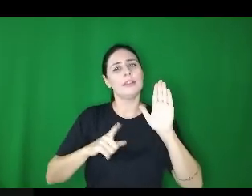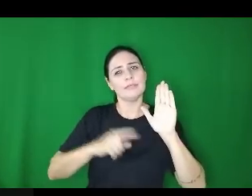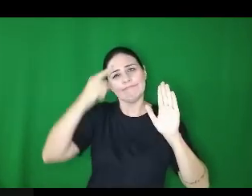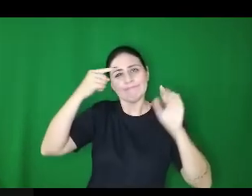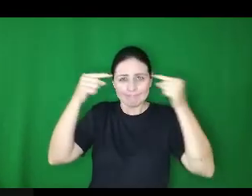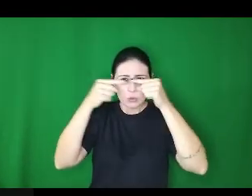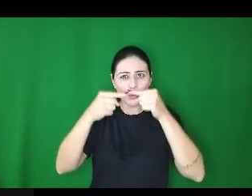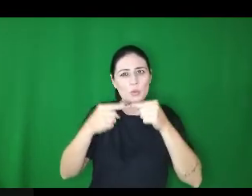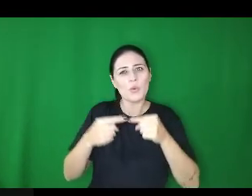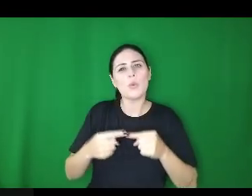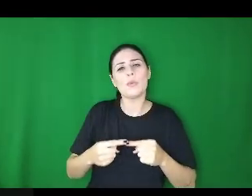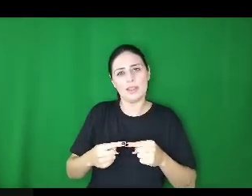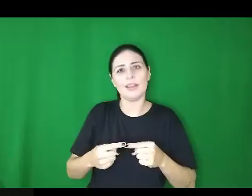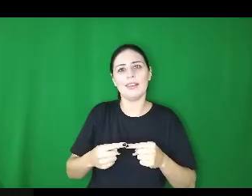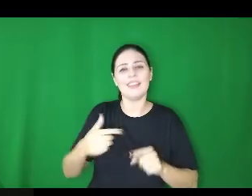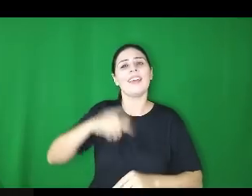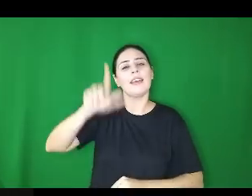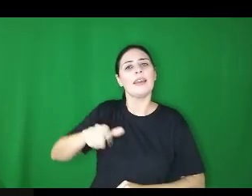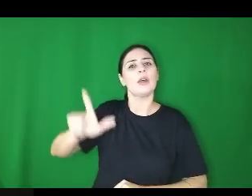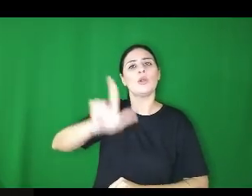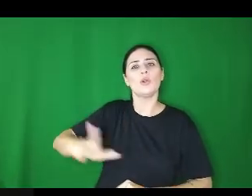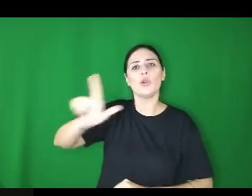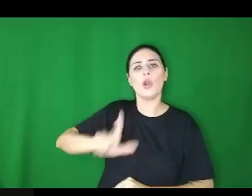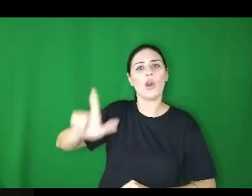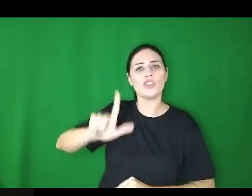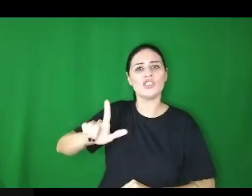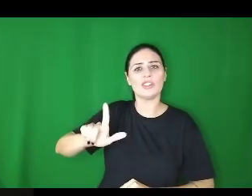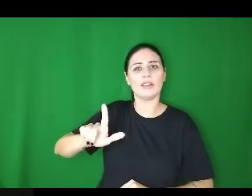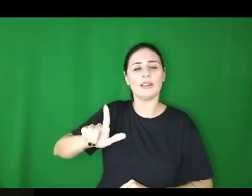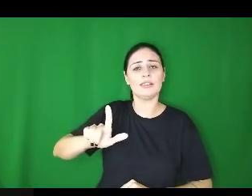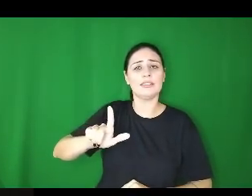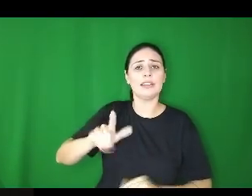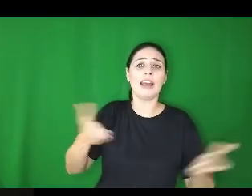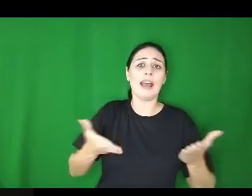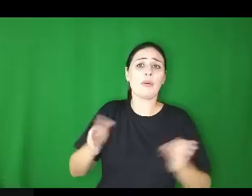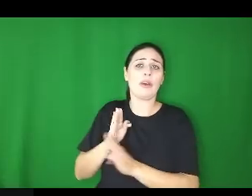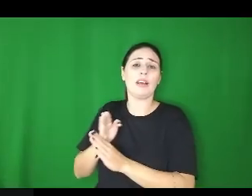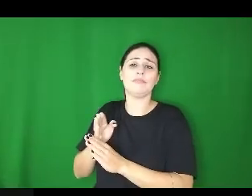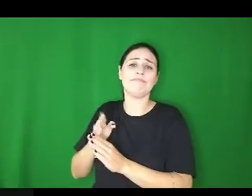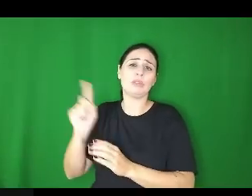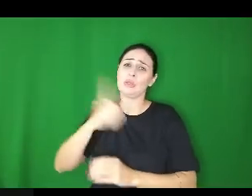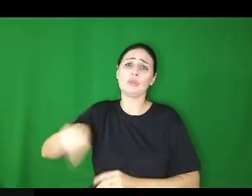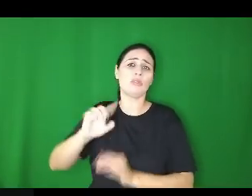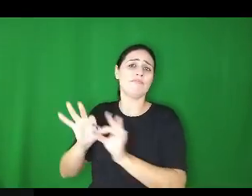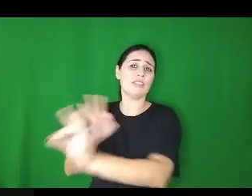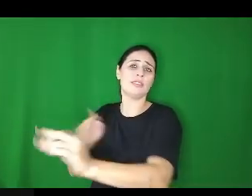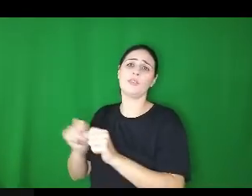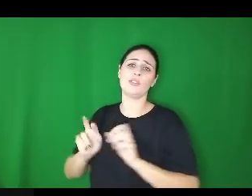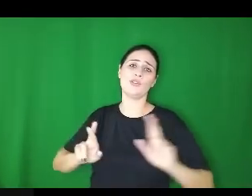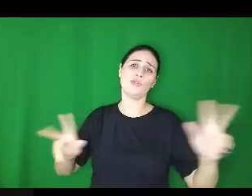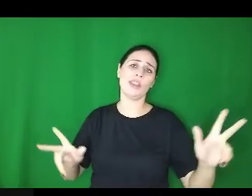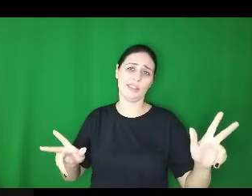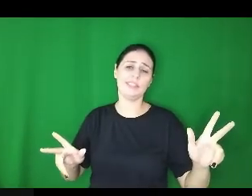ficaram sozinhas, elas e a família delas. Então, a gente fala, não é um coletivo só porque elas brincam junto no recreio,